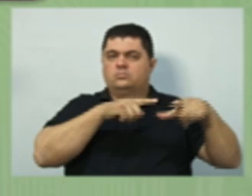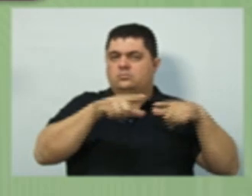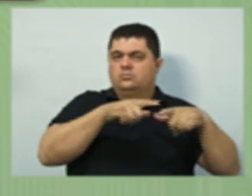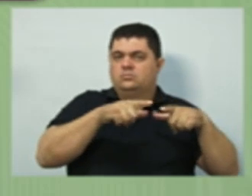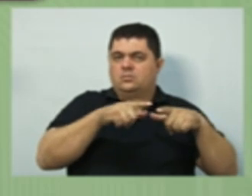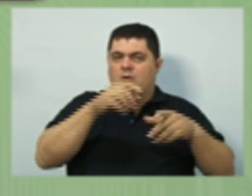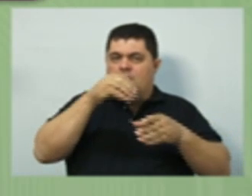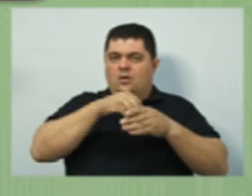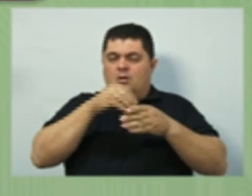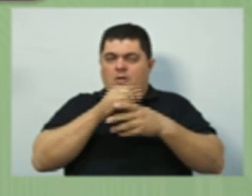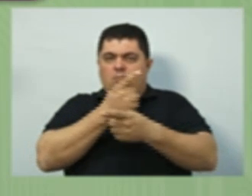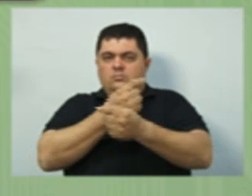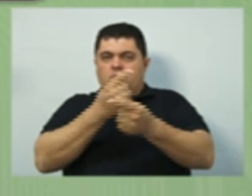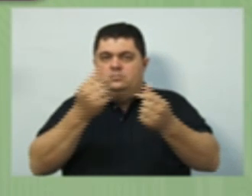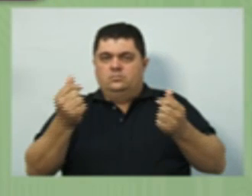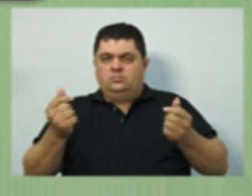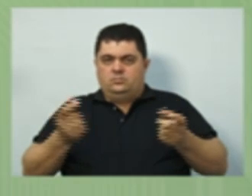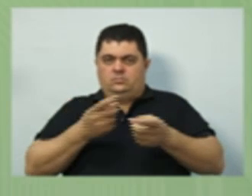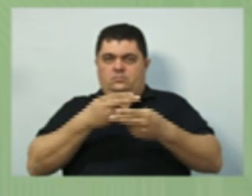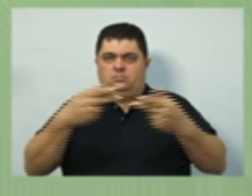sistema capitalista de produção.